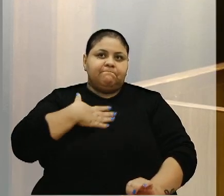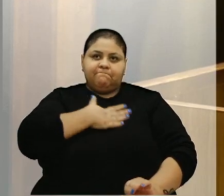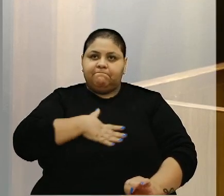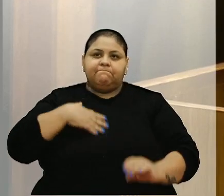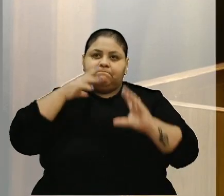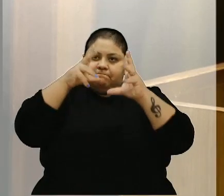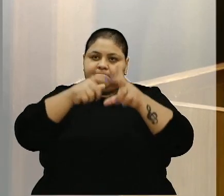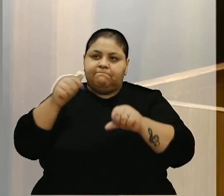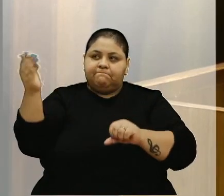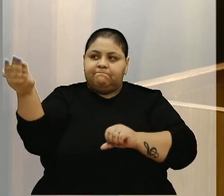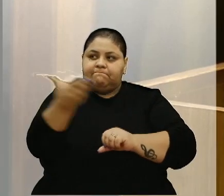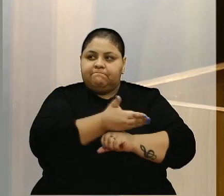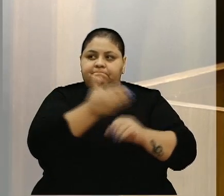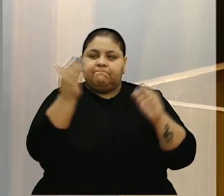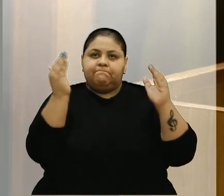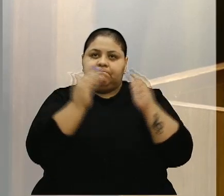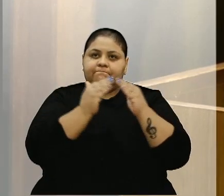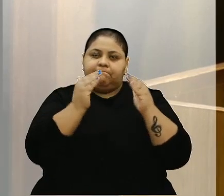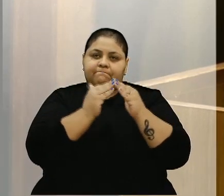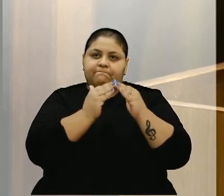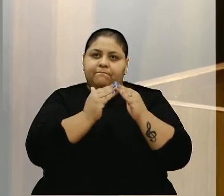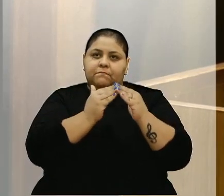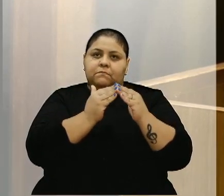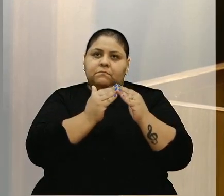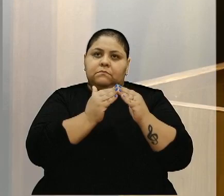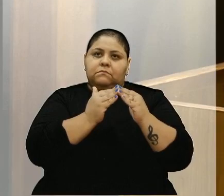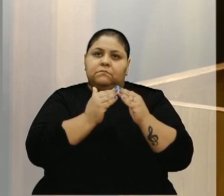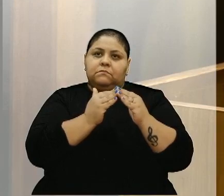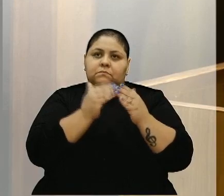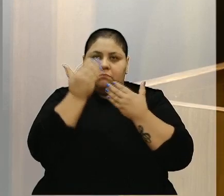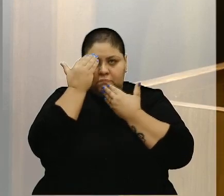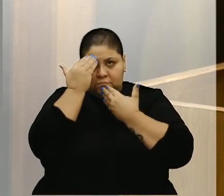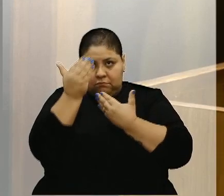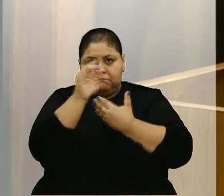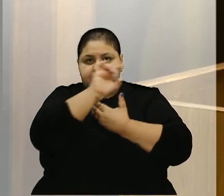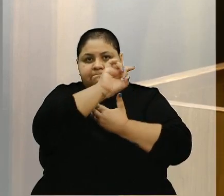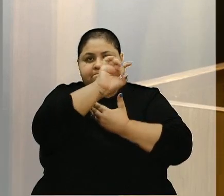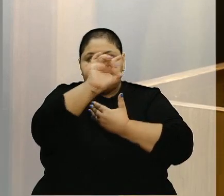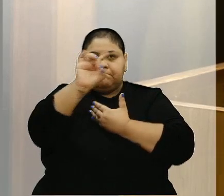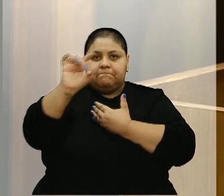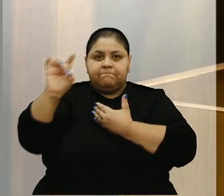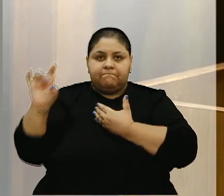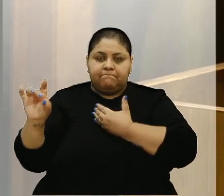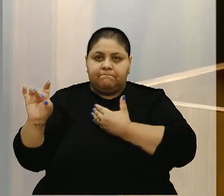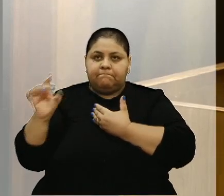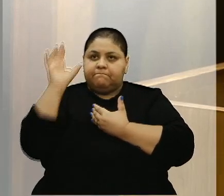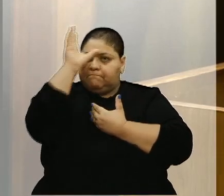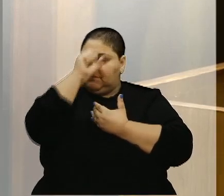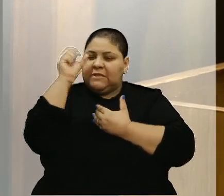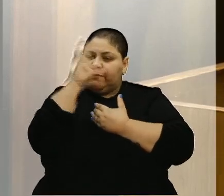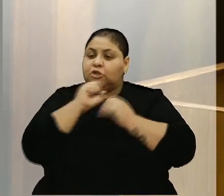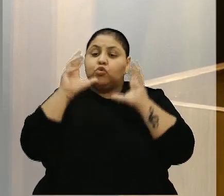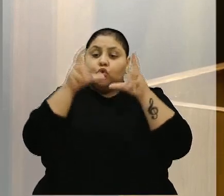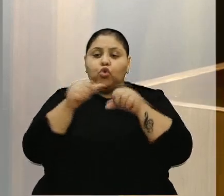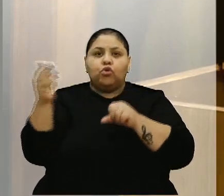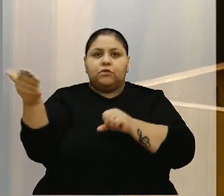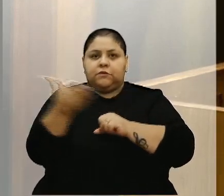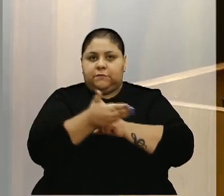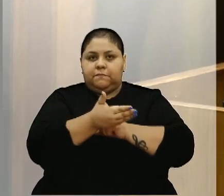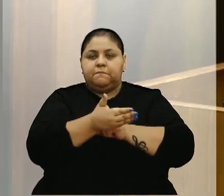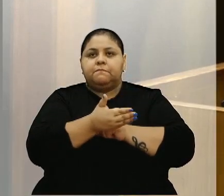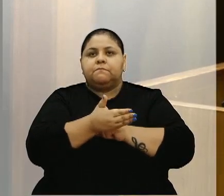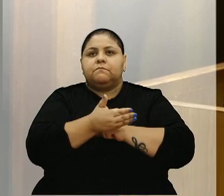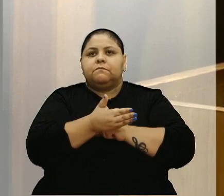aqui dessa casa. O meu agradecimento a cada um. Eu aprendi com todos aqui. Uma parte,